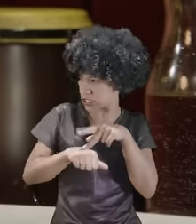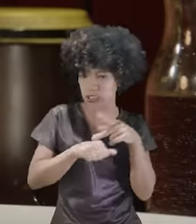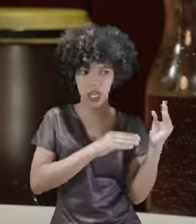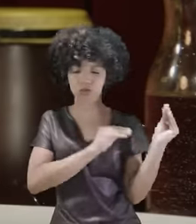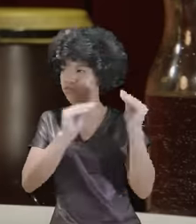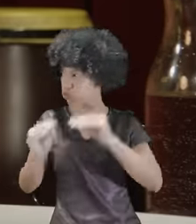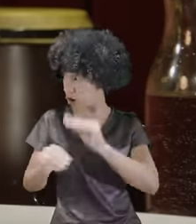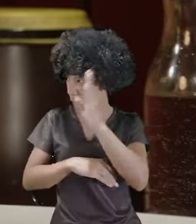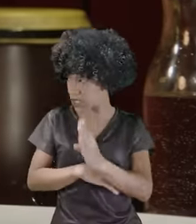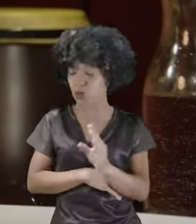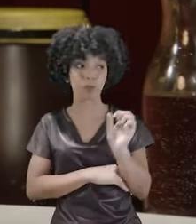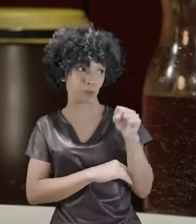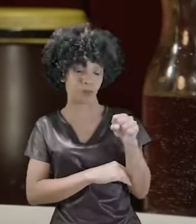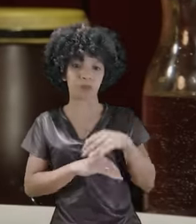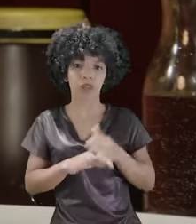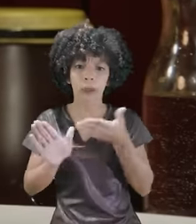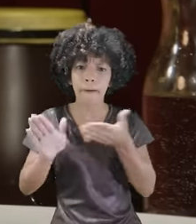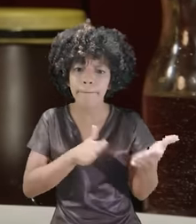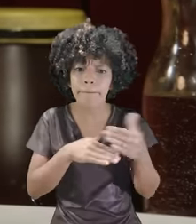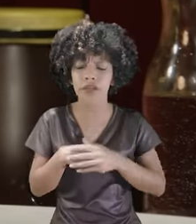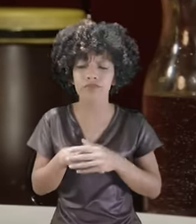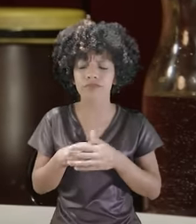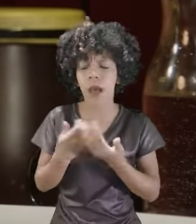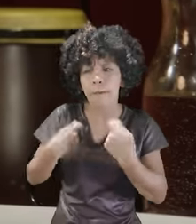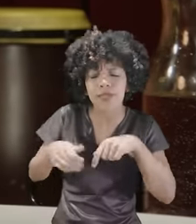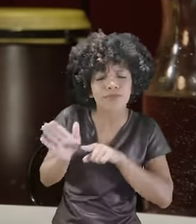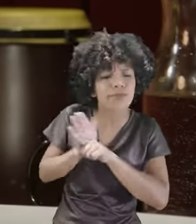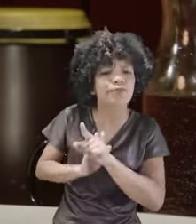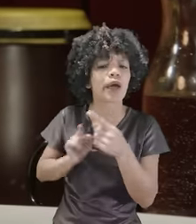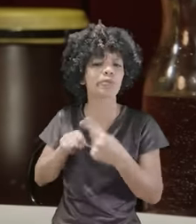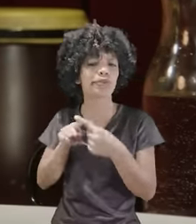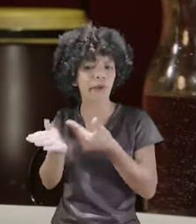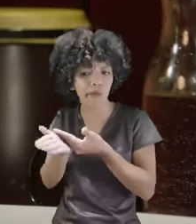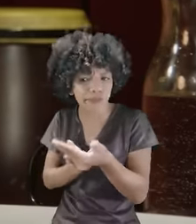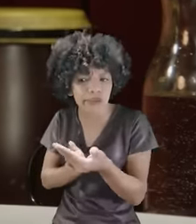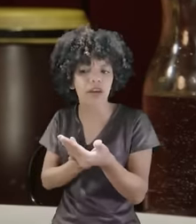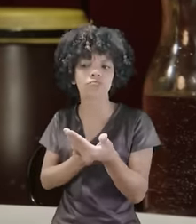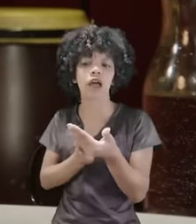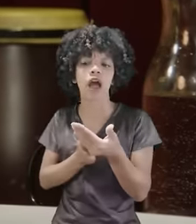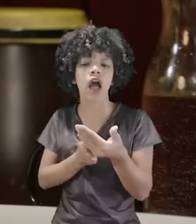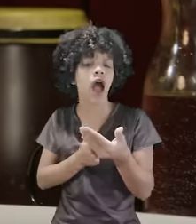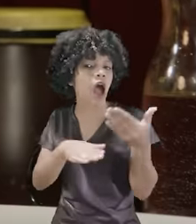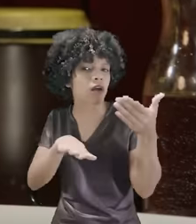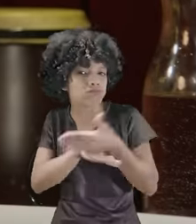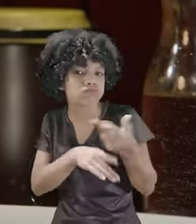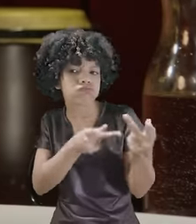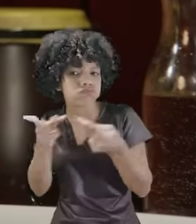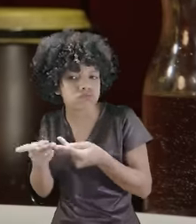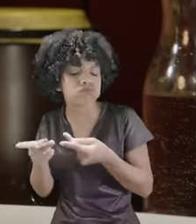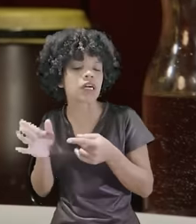desde aquele período que você veio para cá para gente fazer uma pergunta que eu tô começando a fazer para todos os meus convidados